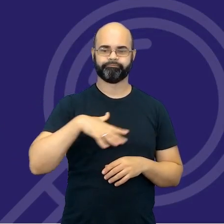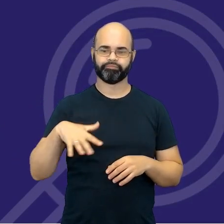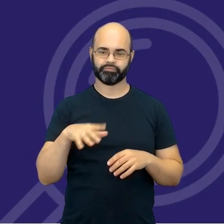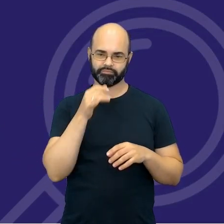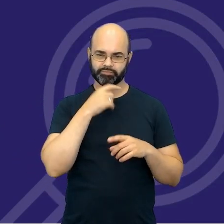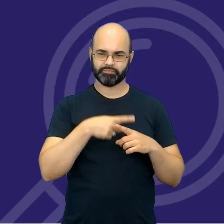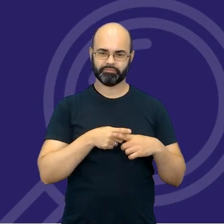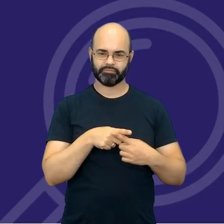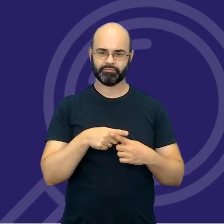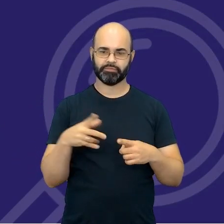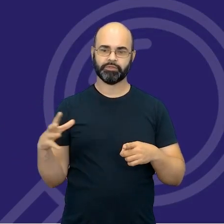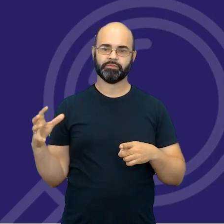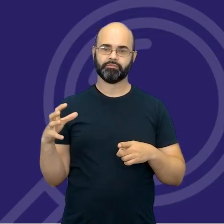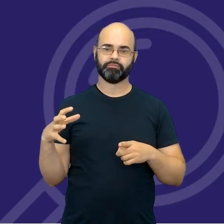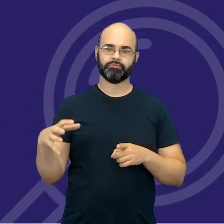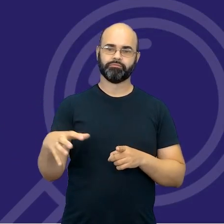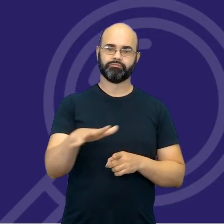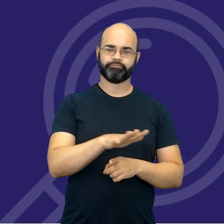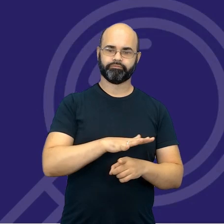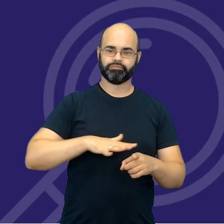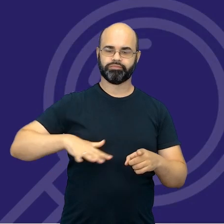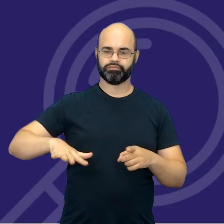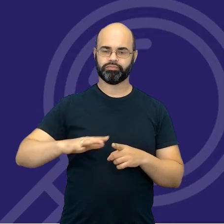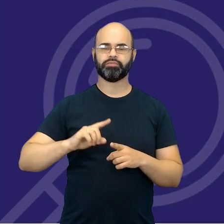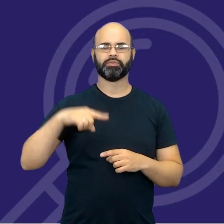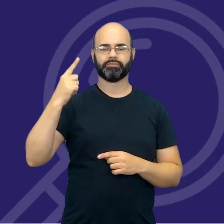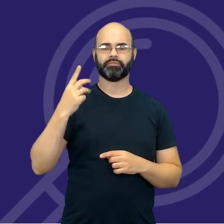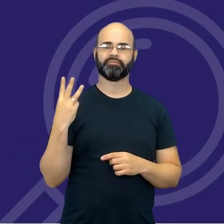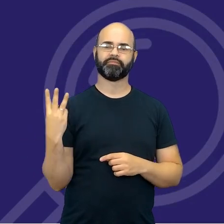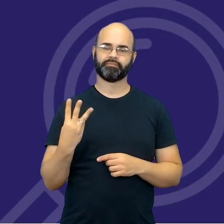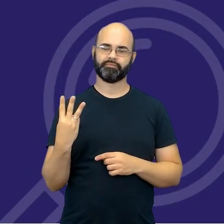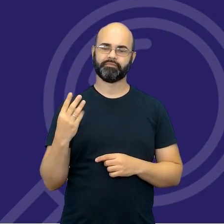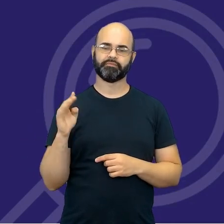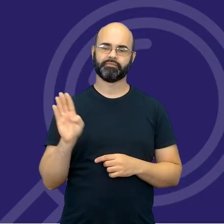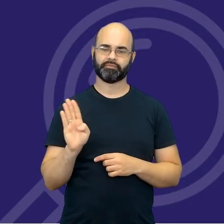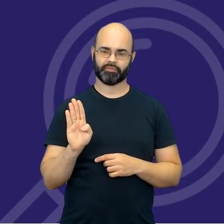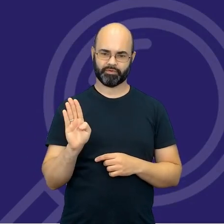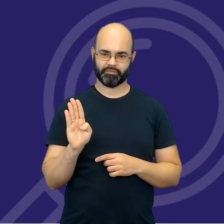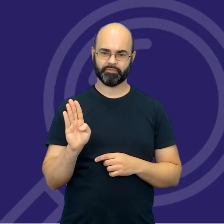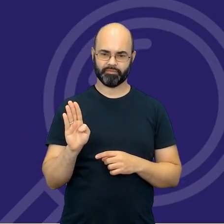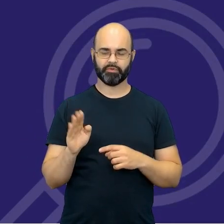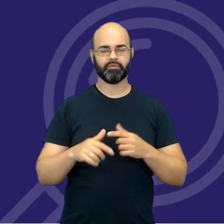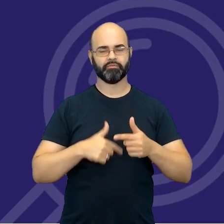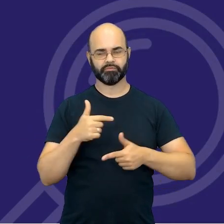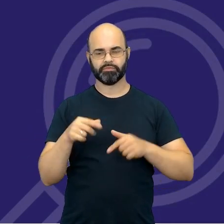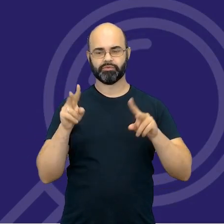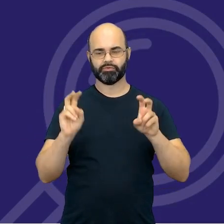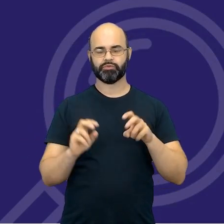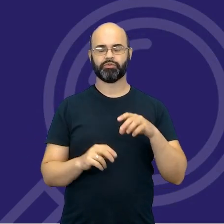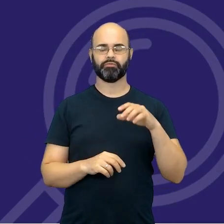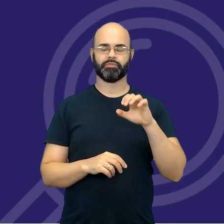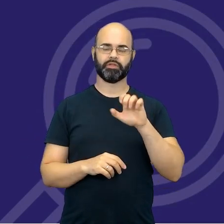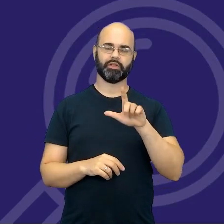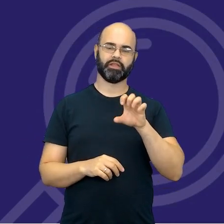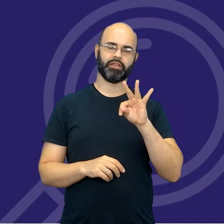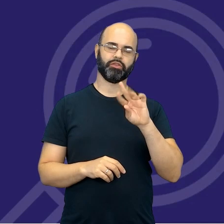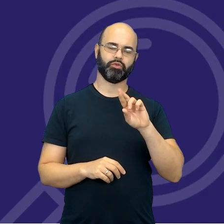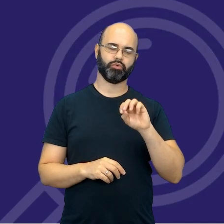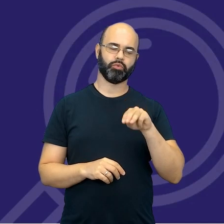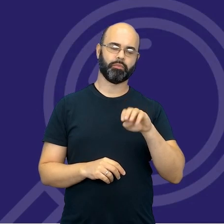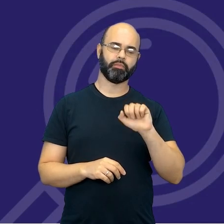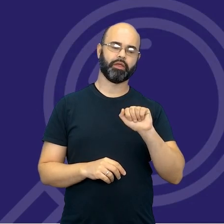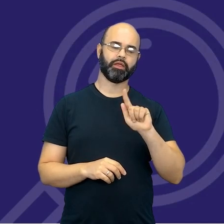lá no terceiro bimestre, né, quando for trabalhar as ondas eletromagnéticas. Então, já